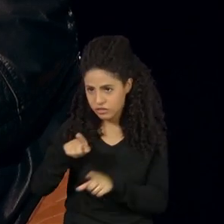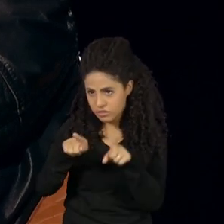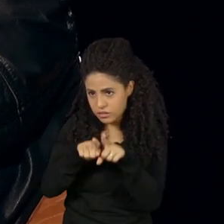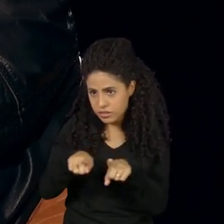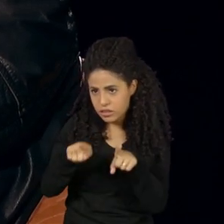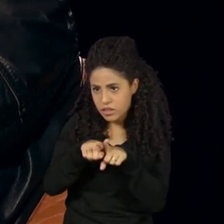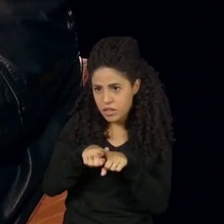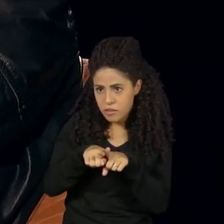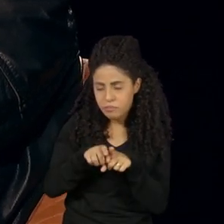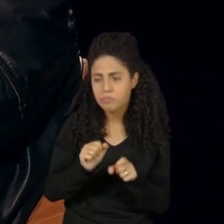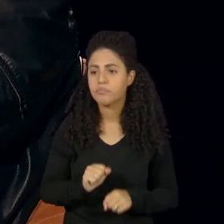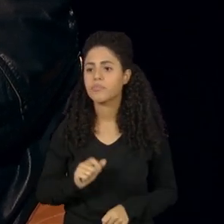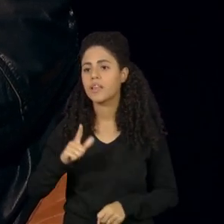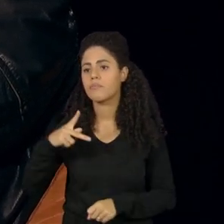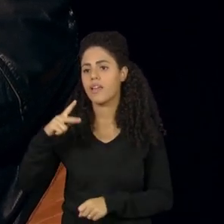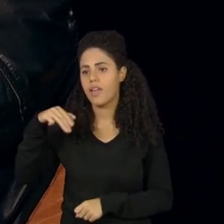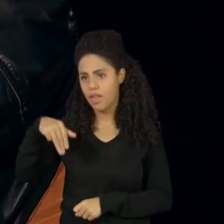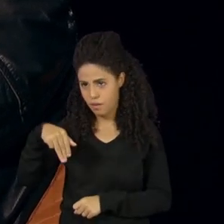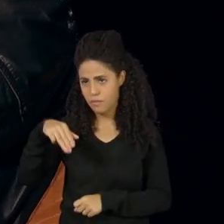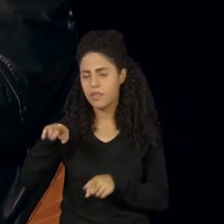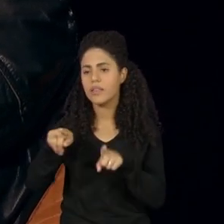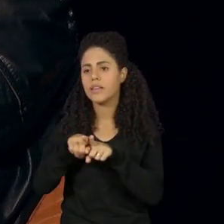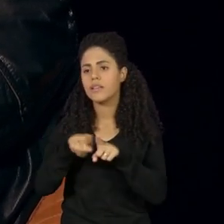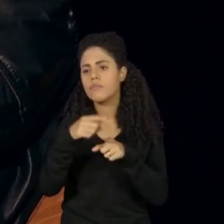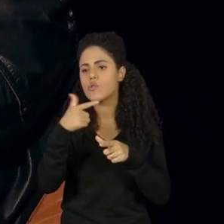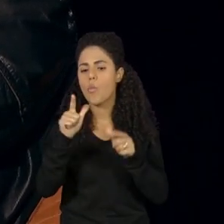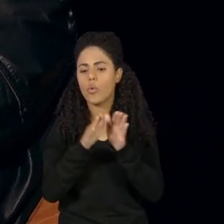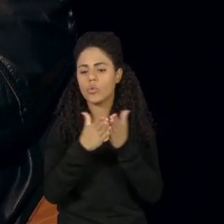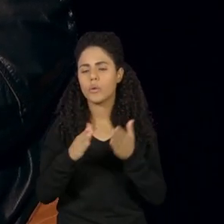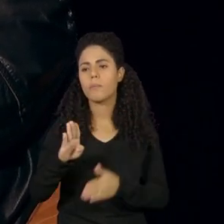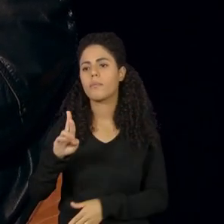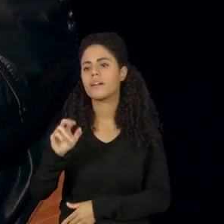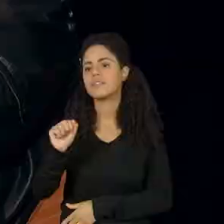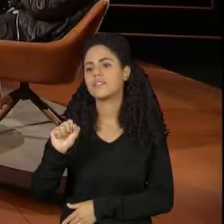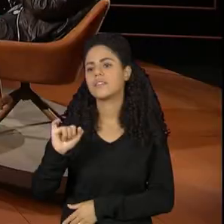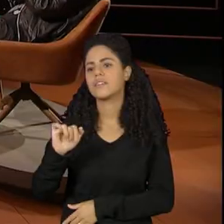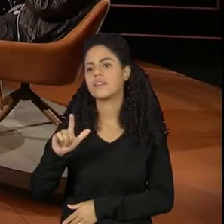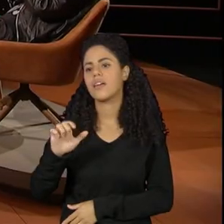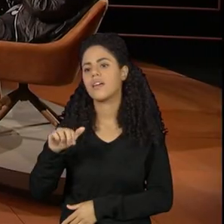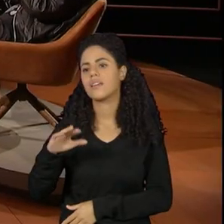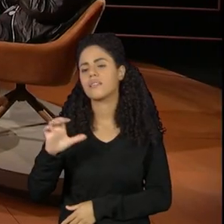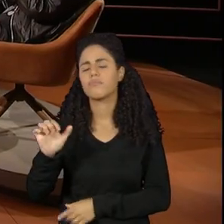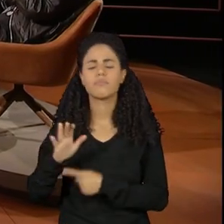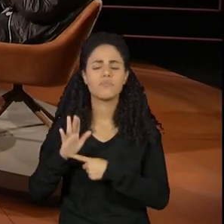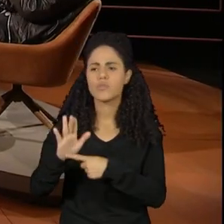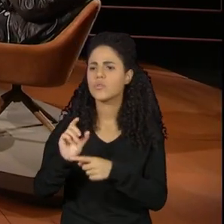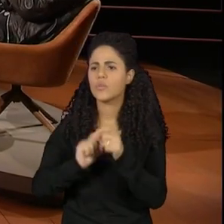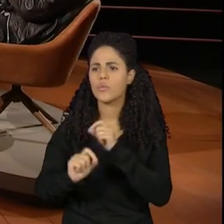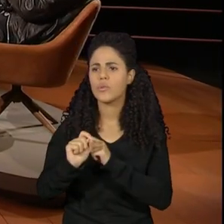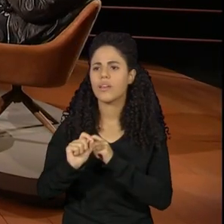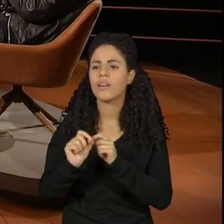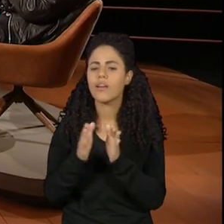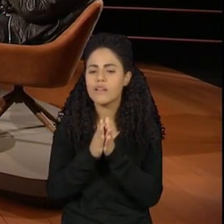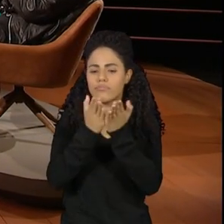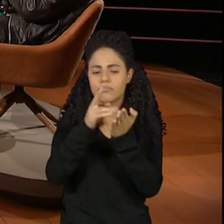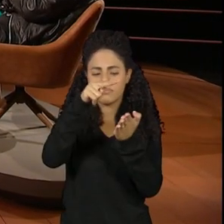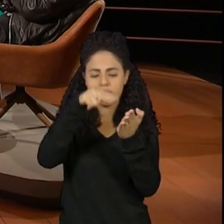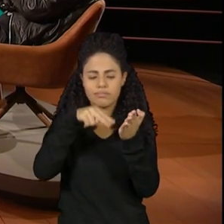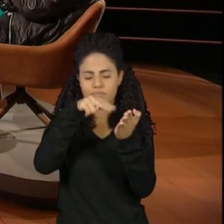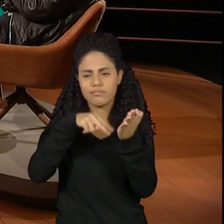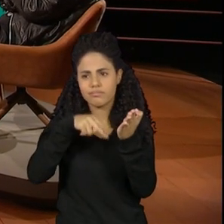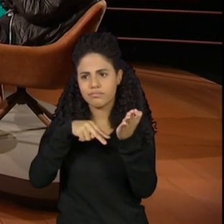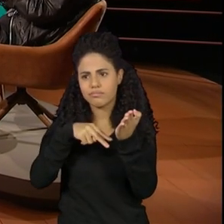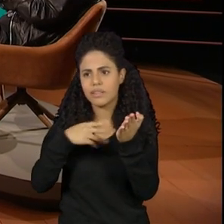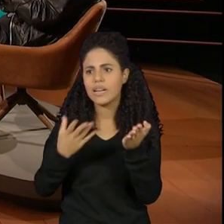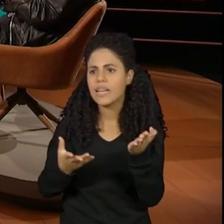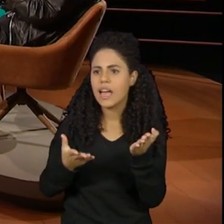pela LPM e On the Road saiu pela Brasiliense, pela coleção Ciclo de Letras,